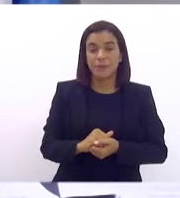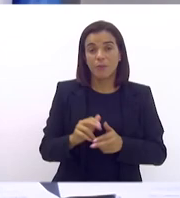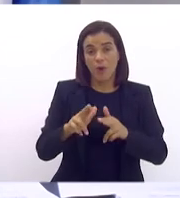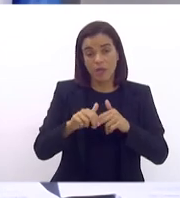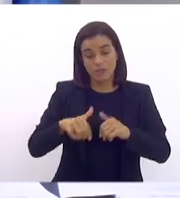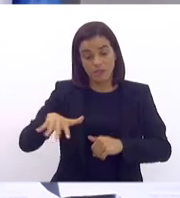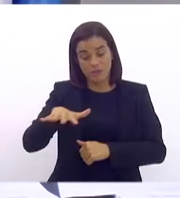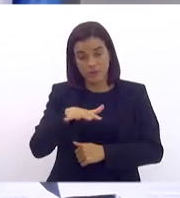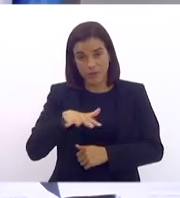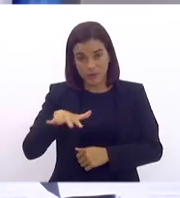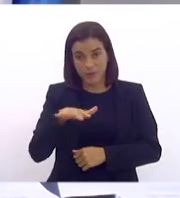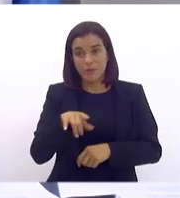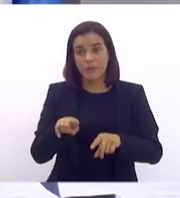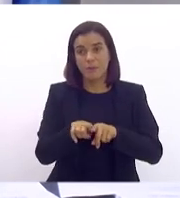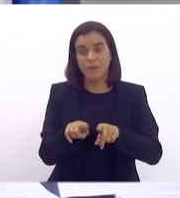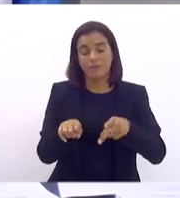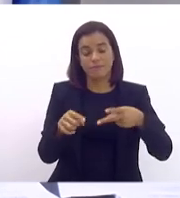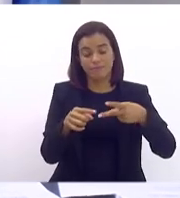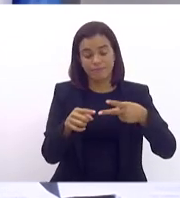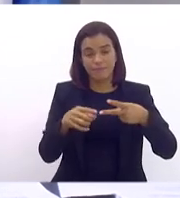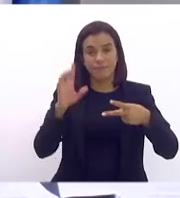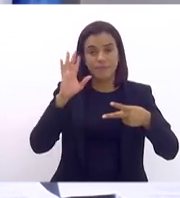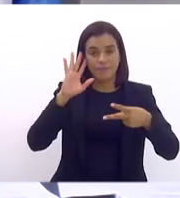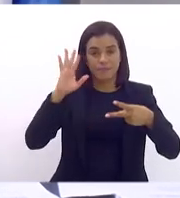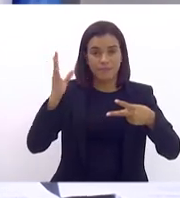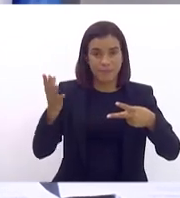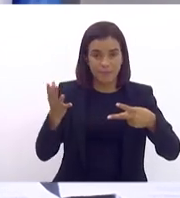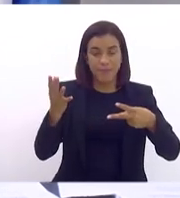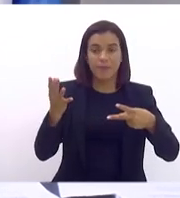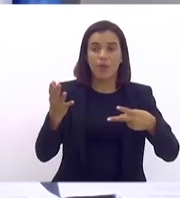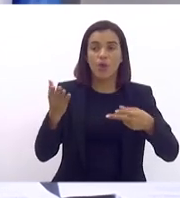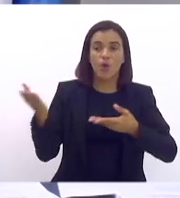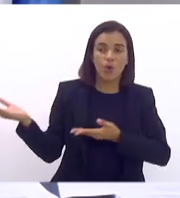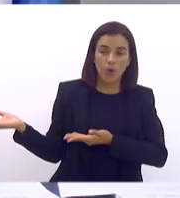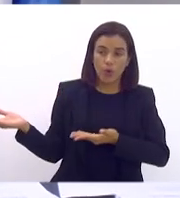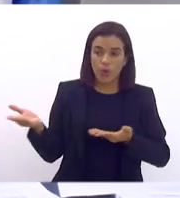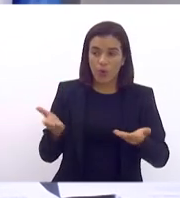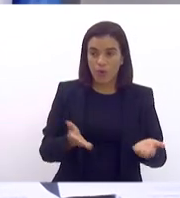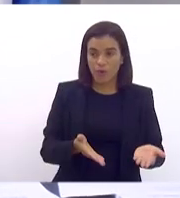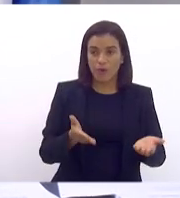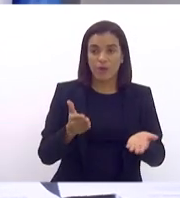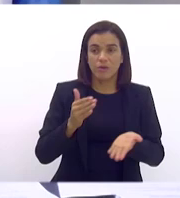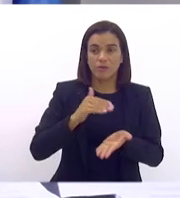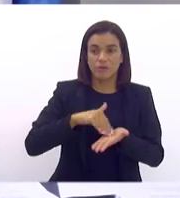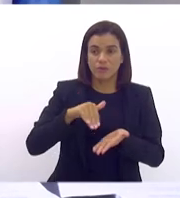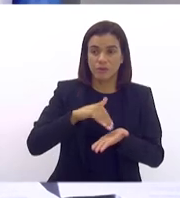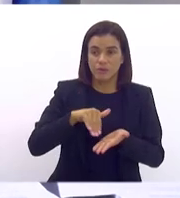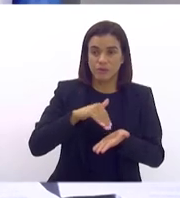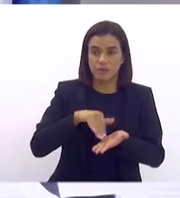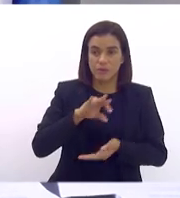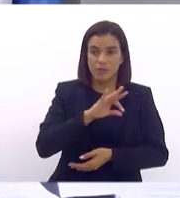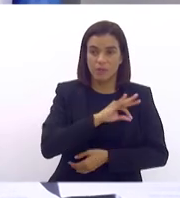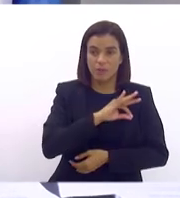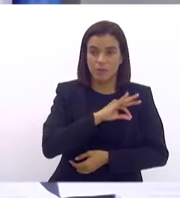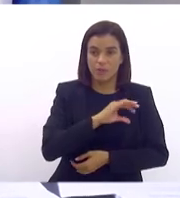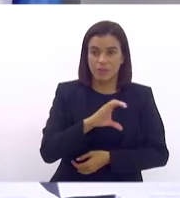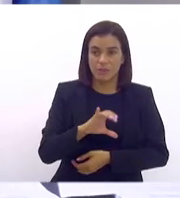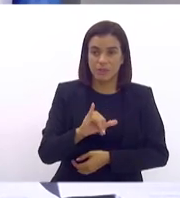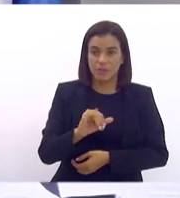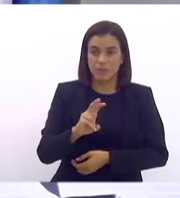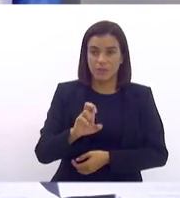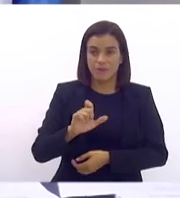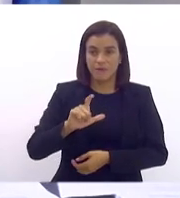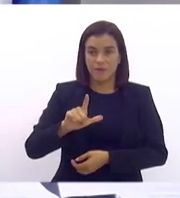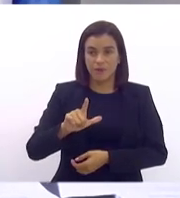situação, também colocamos a deliberação por convocar o secretário de Polícia Civil para